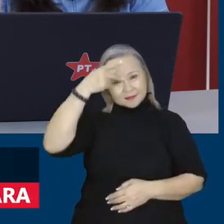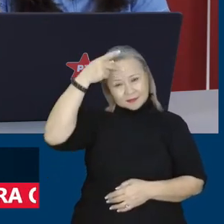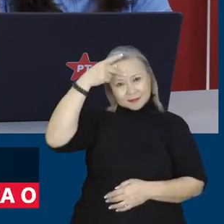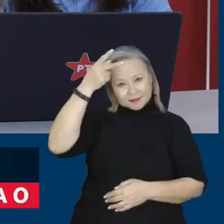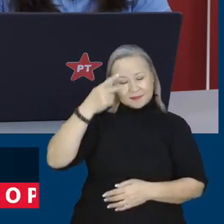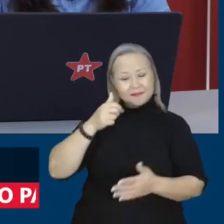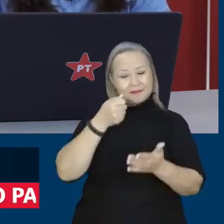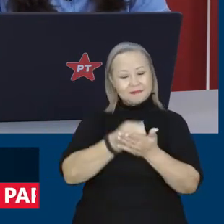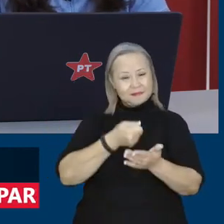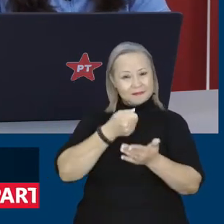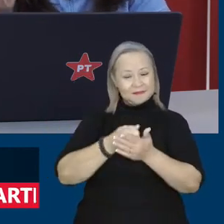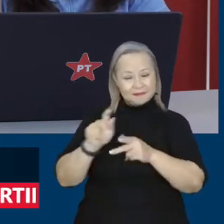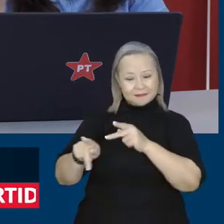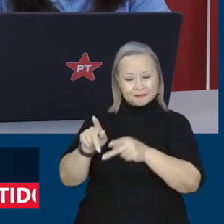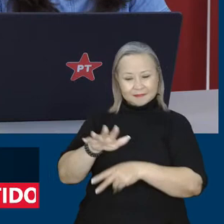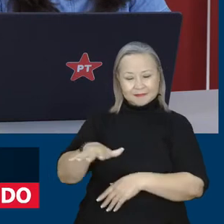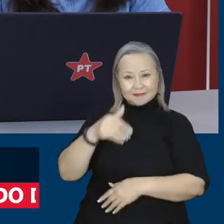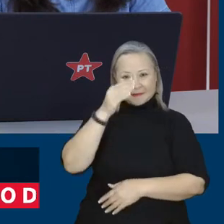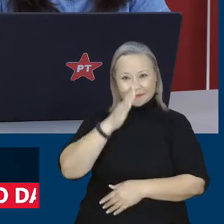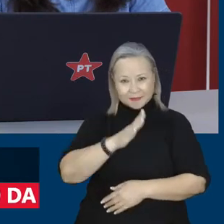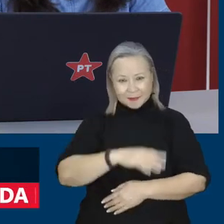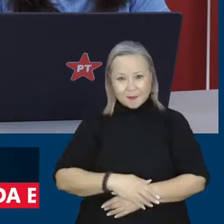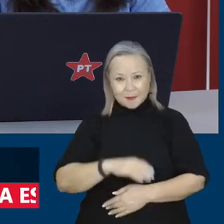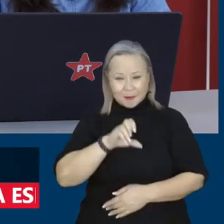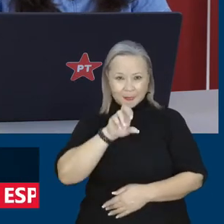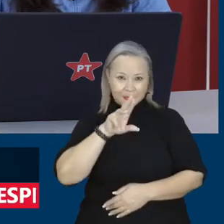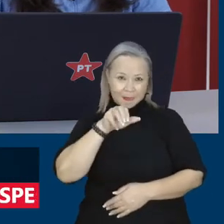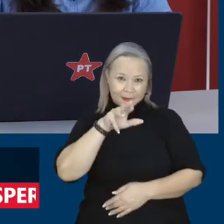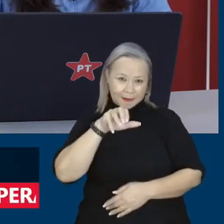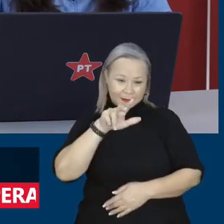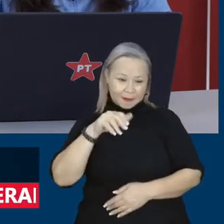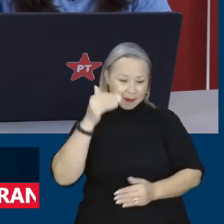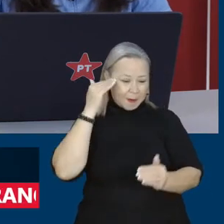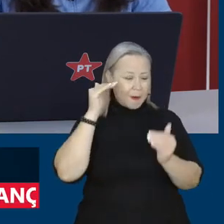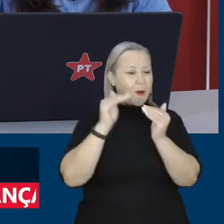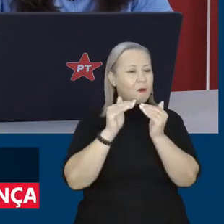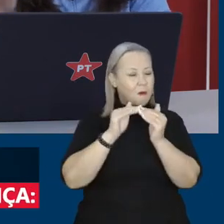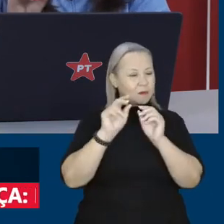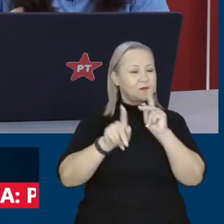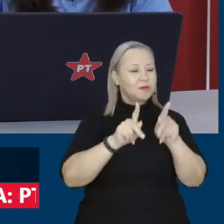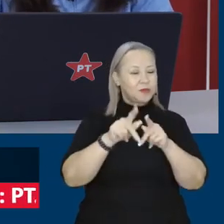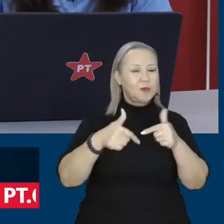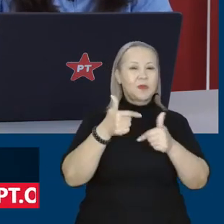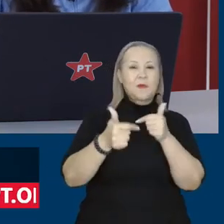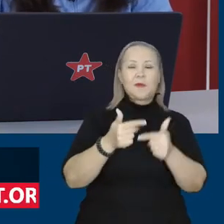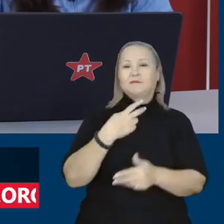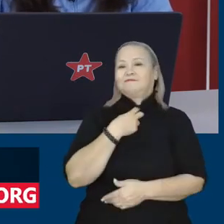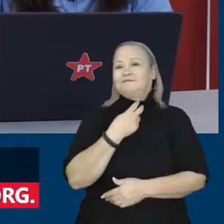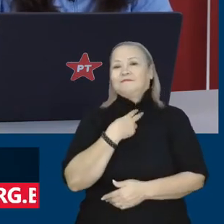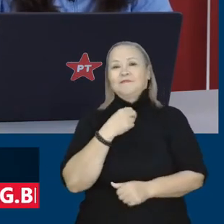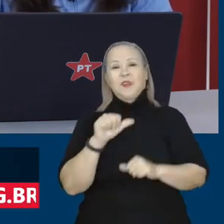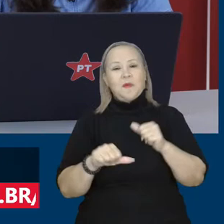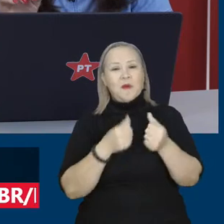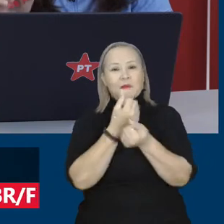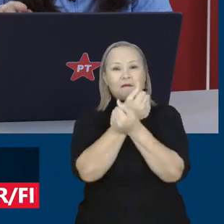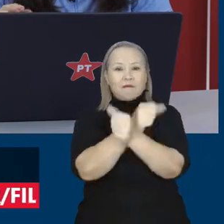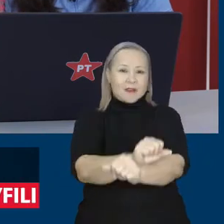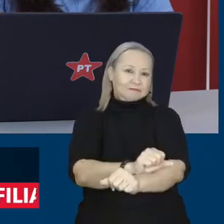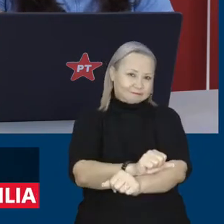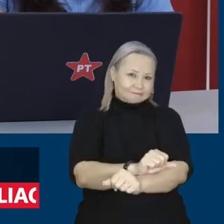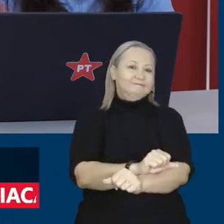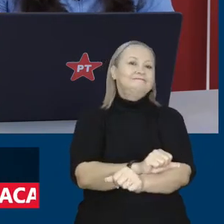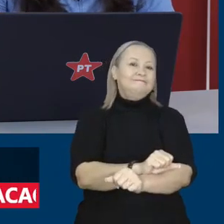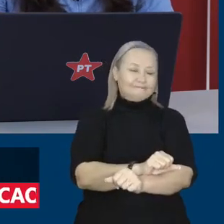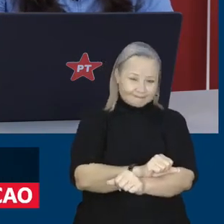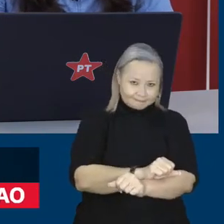brasileiro Ermelino Batista que concordando com o senhor que o povo trabalhador não pode virar escravo né Senador Paulo